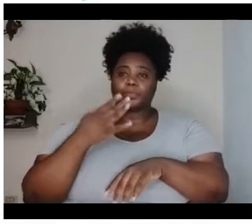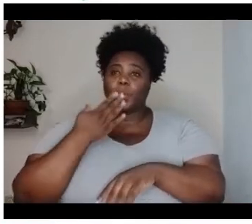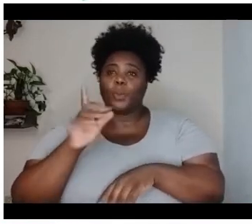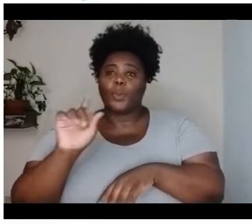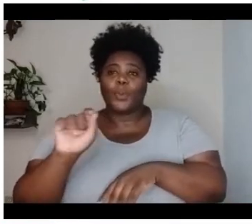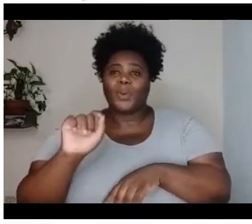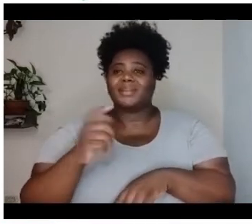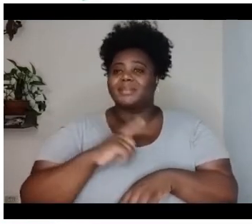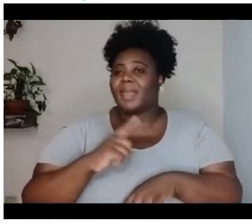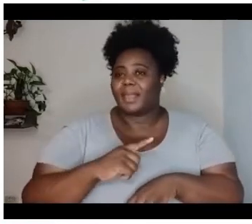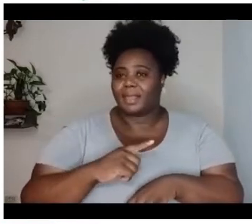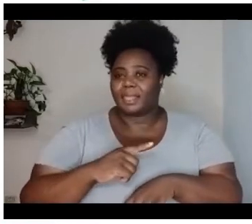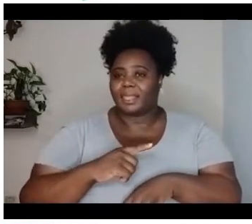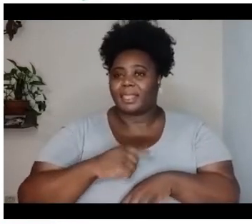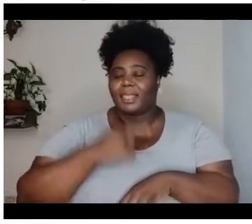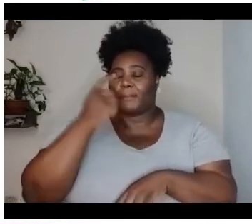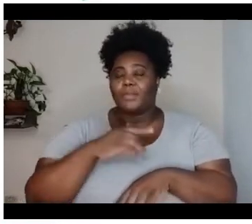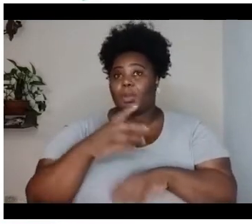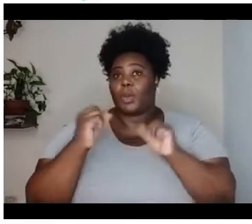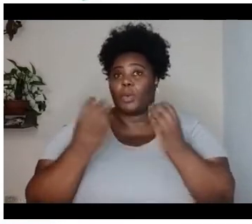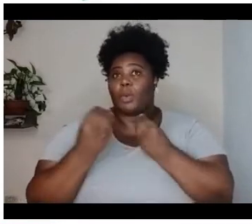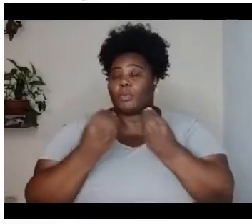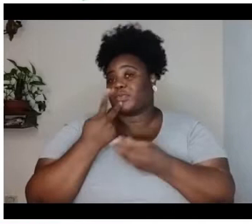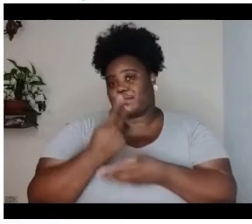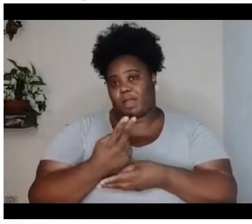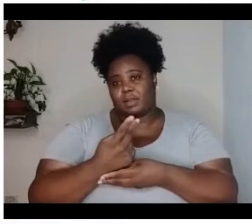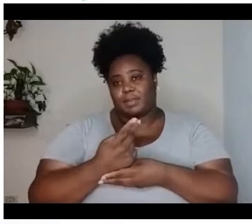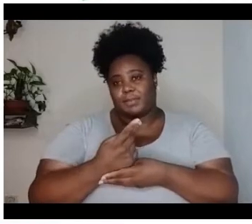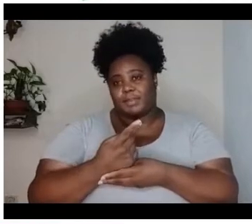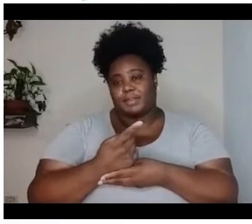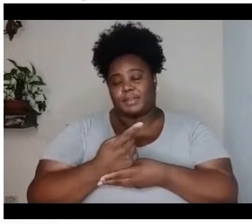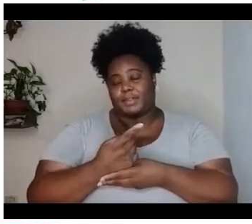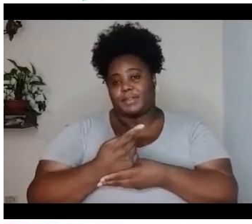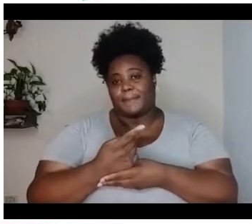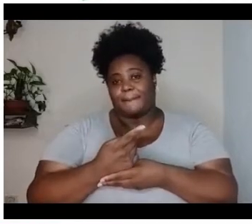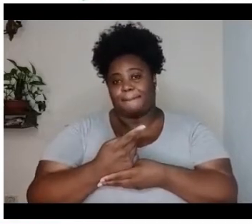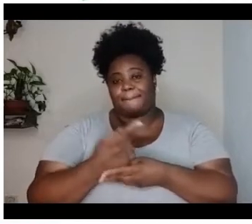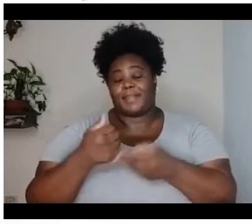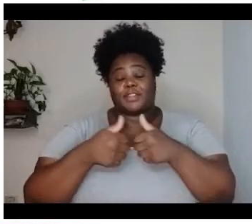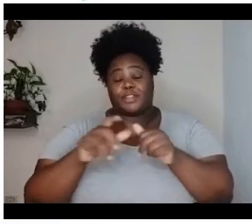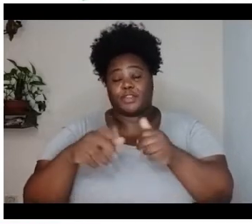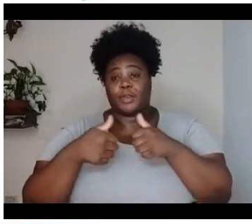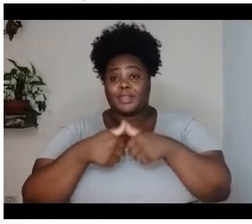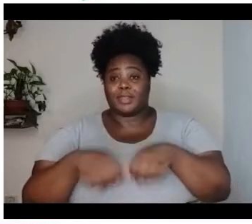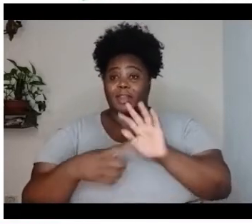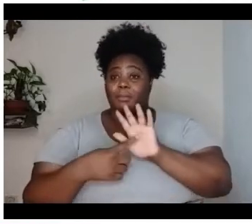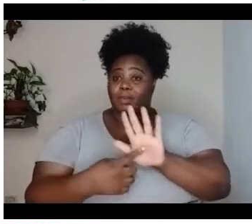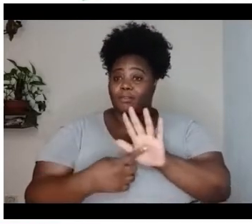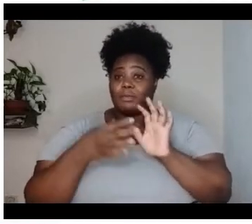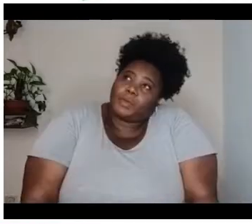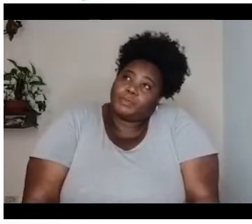do artista? Como você relata essa experiência de estar, de novo, em estado de performance ou disponível para